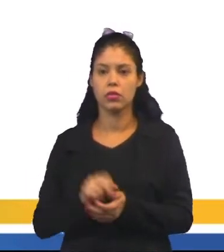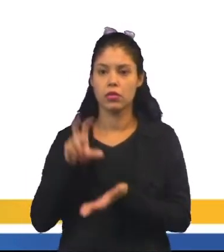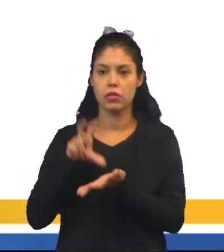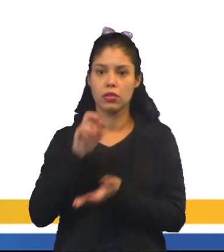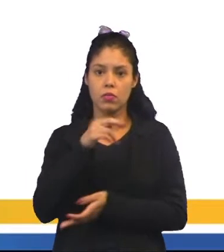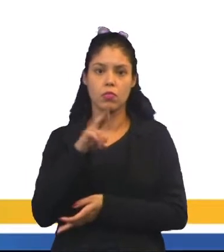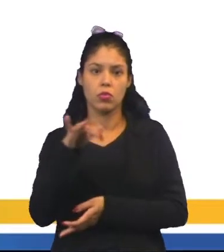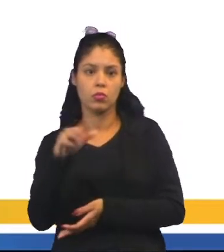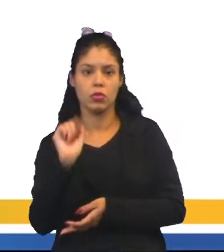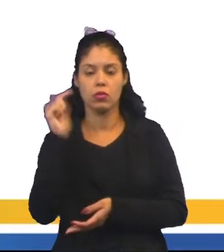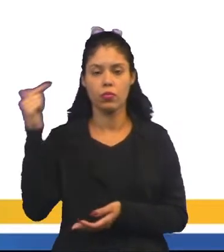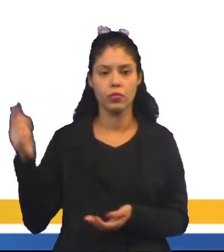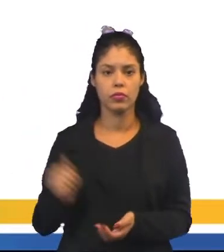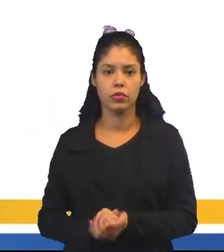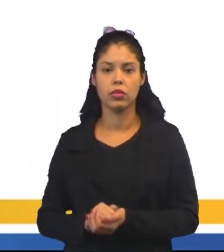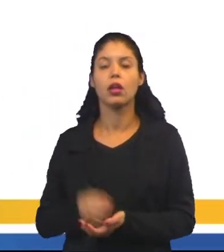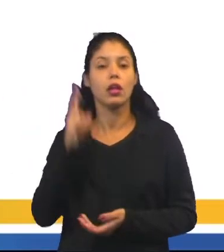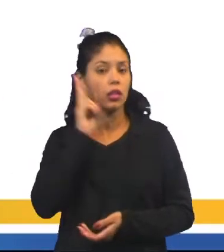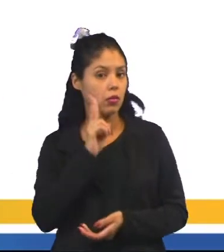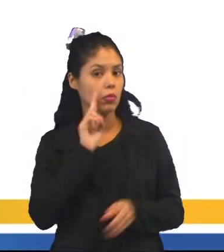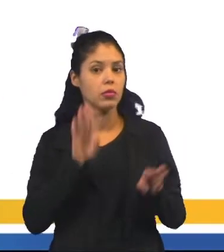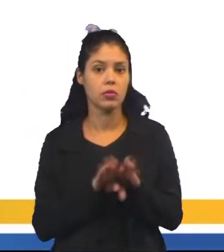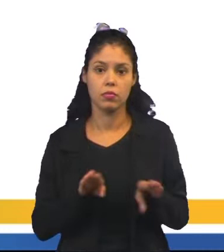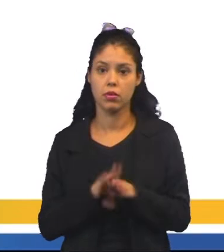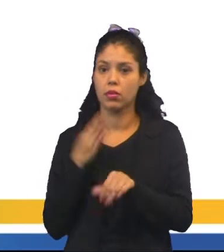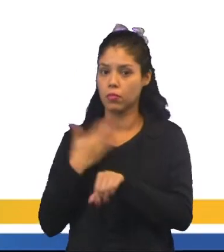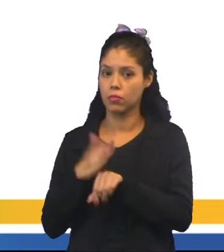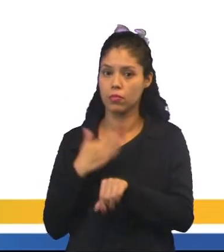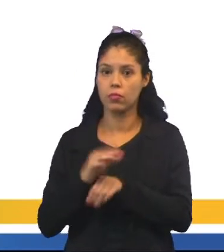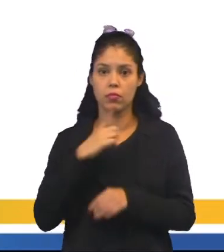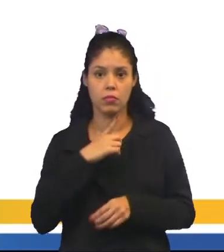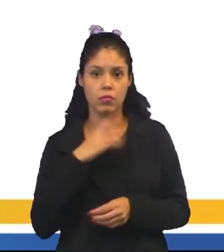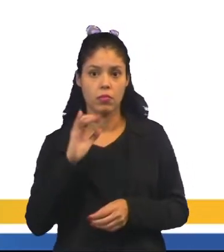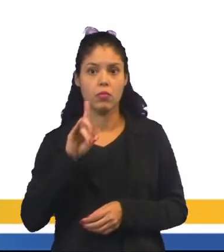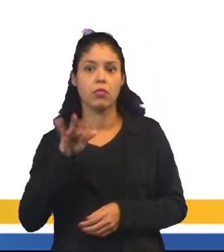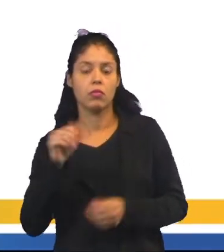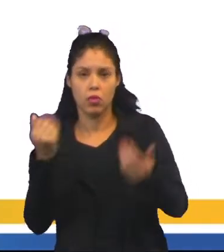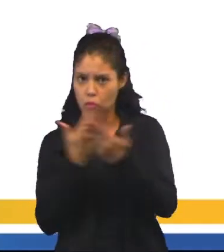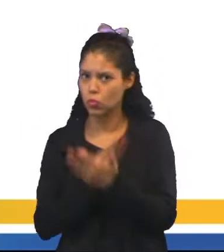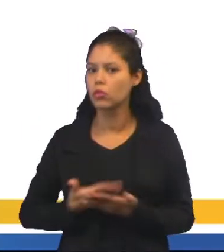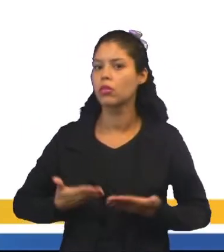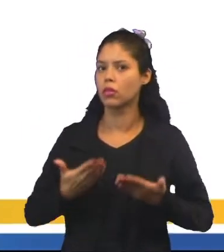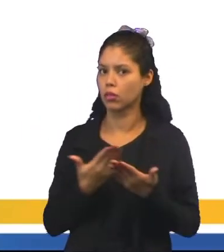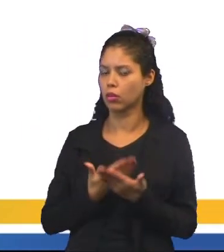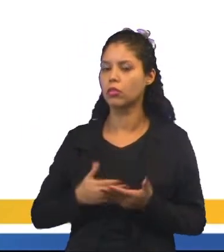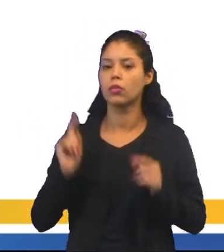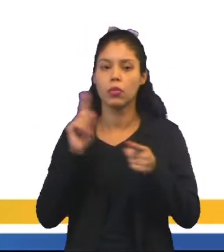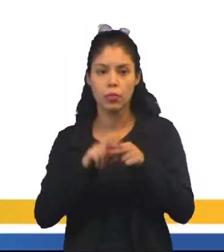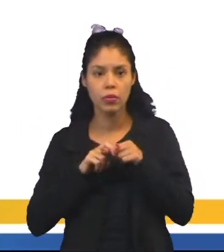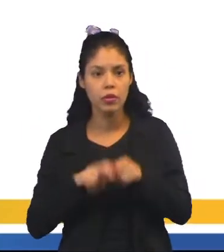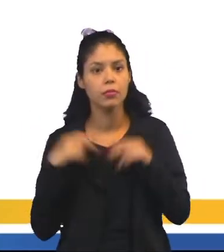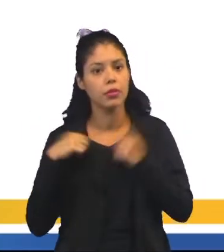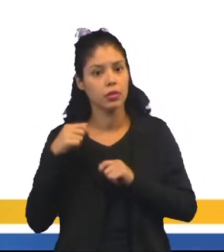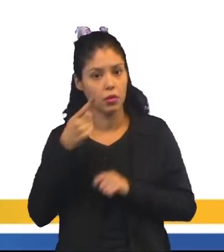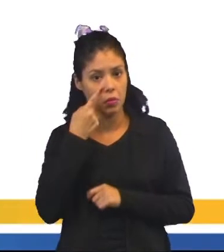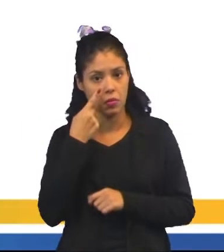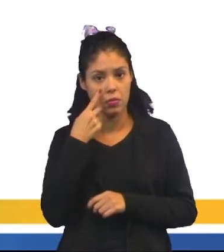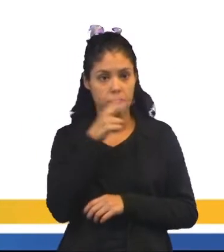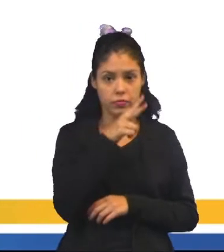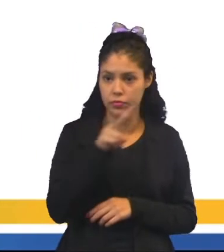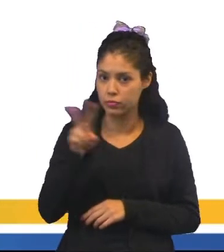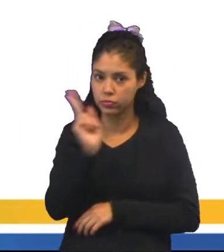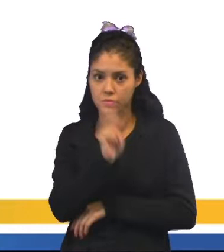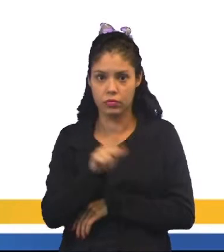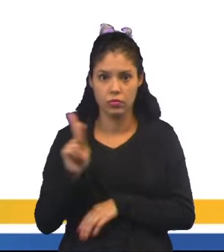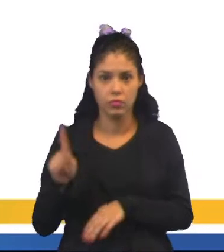estátuas, monumentos e etc. Vale ressaltar que se trata de uma prática que requer cautela, portanto, devemos estar sob